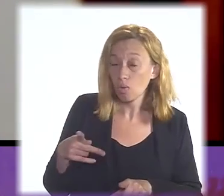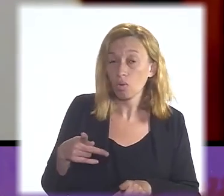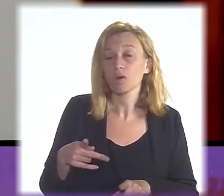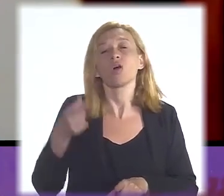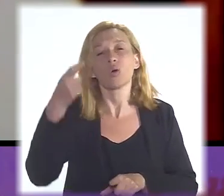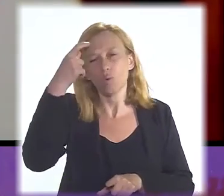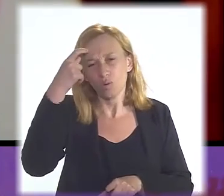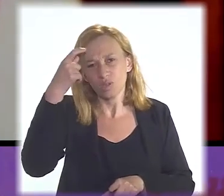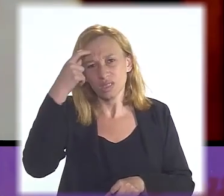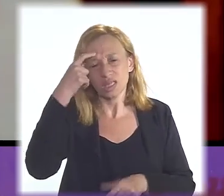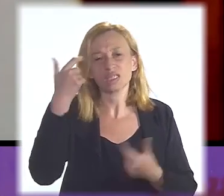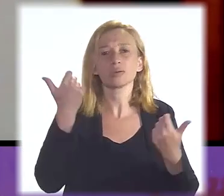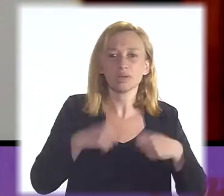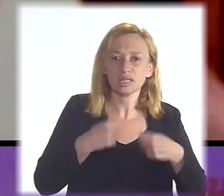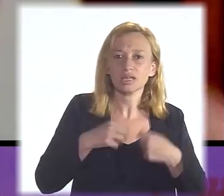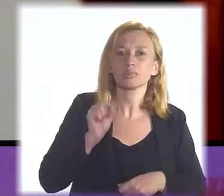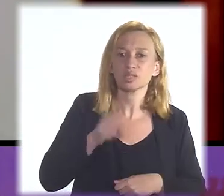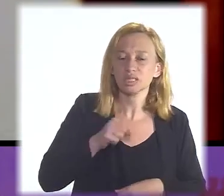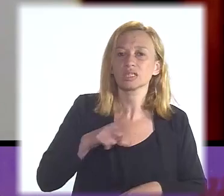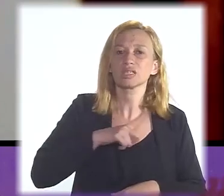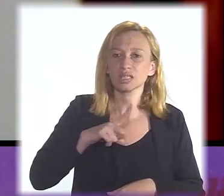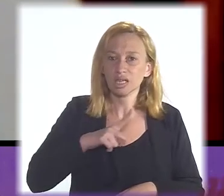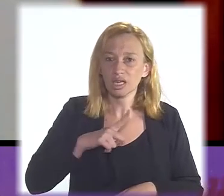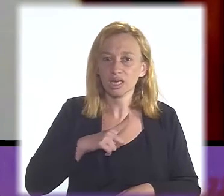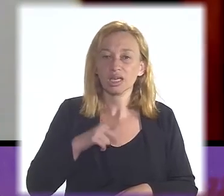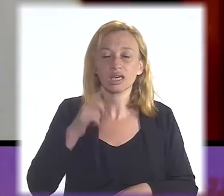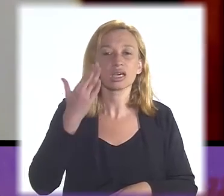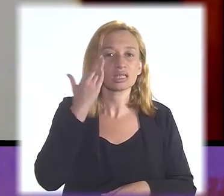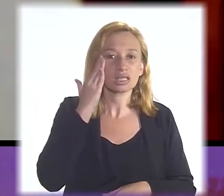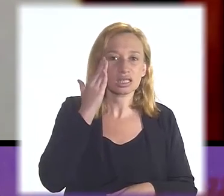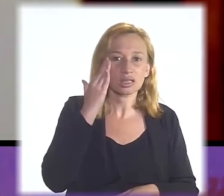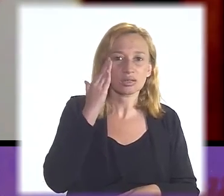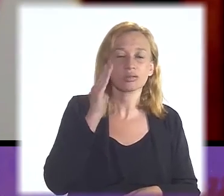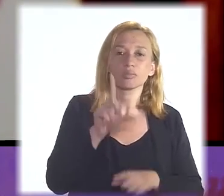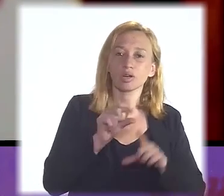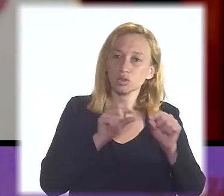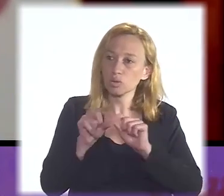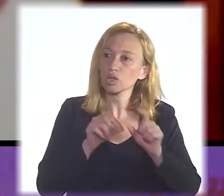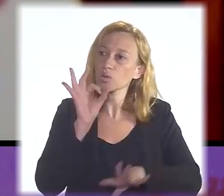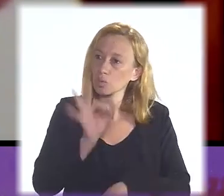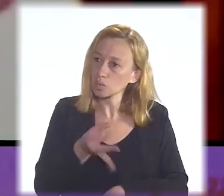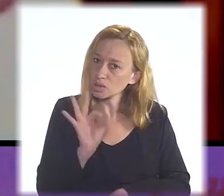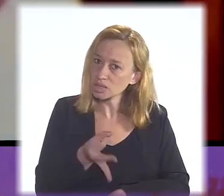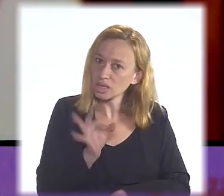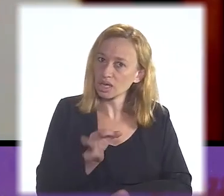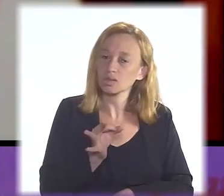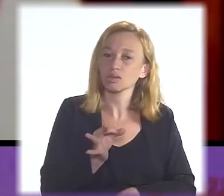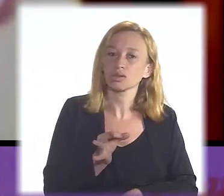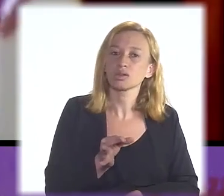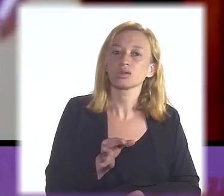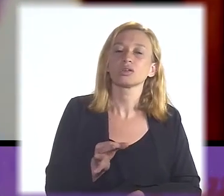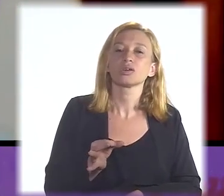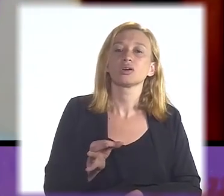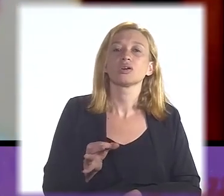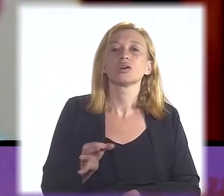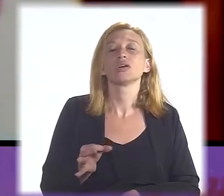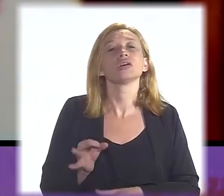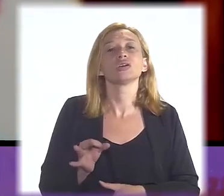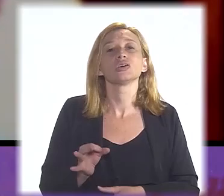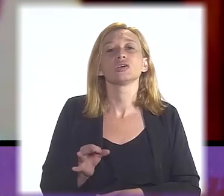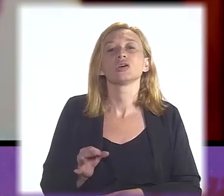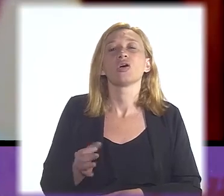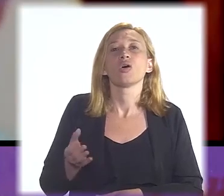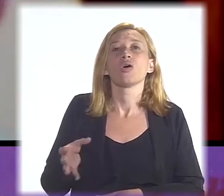falou, como consciência, nós devemos ter um mínimo de lucidez para tomar medidas acertadas, ouvindo a voz